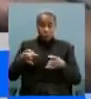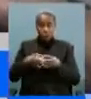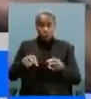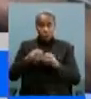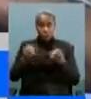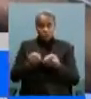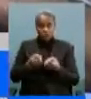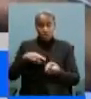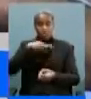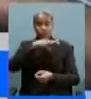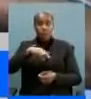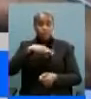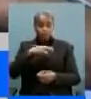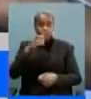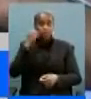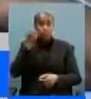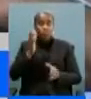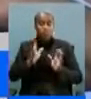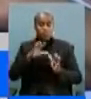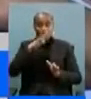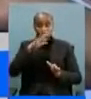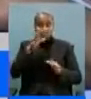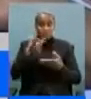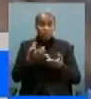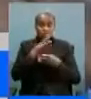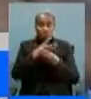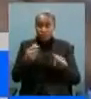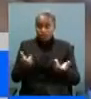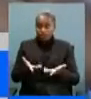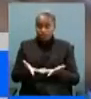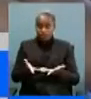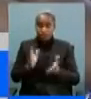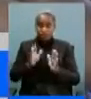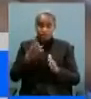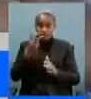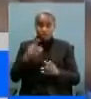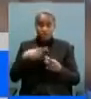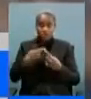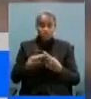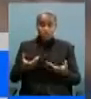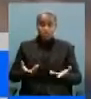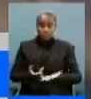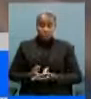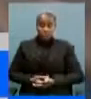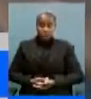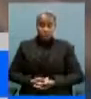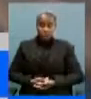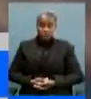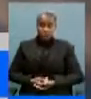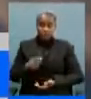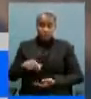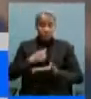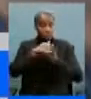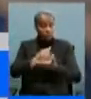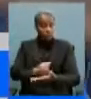famílias, conforme, como já disse, conforme a resolução do Conselho de Ministros. Já há 3 anos que com este